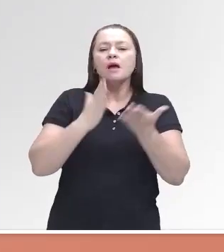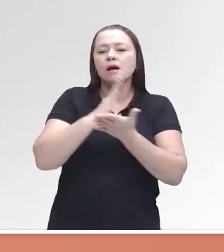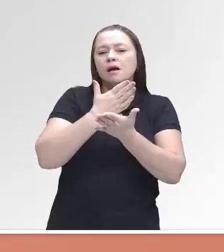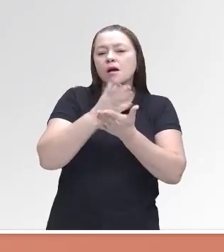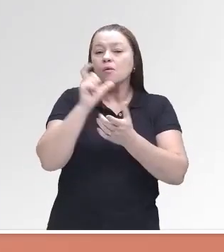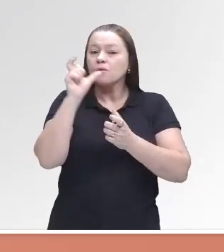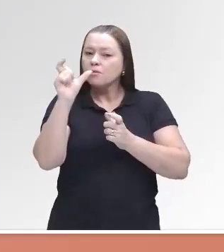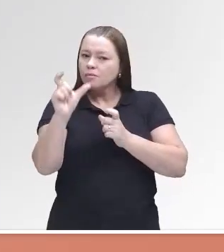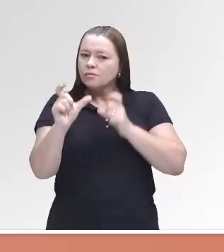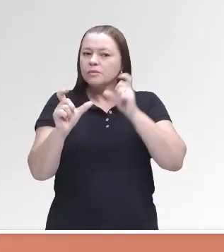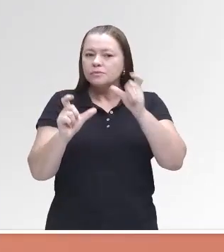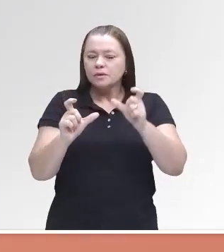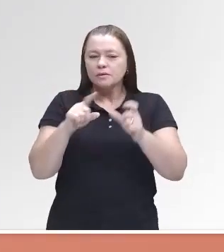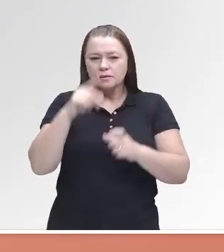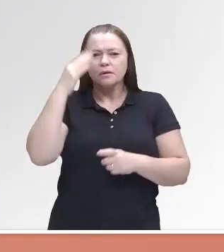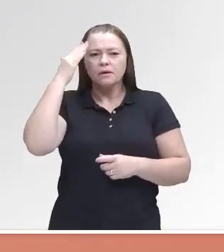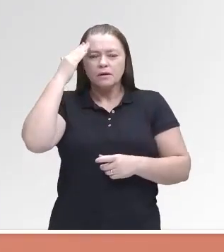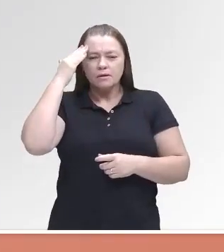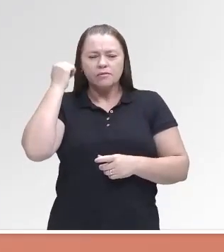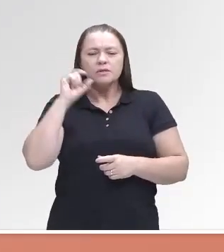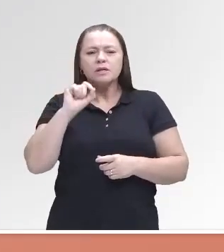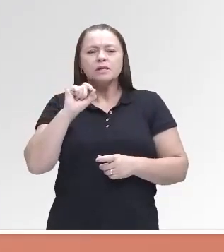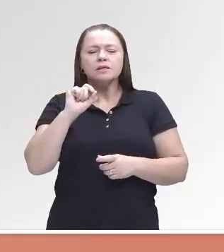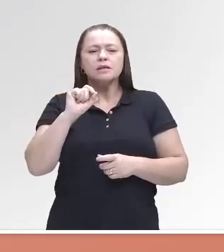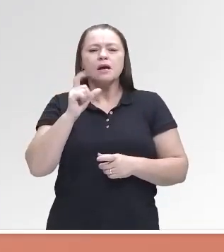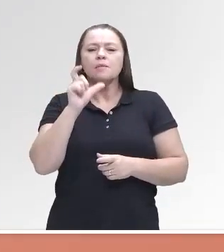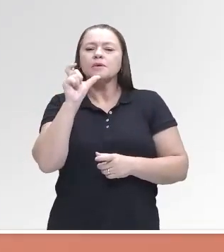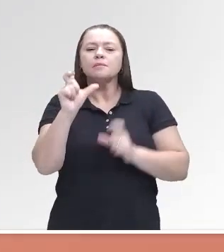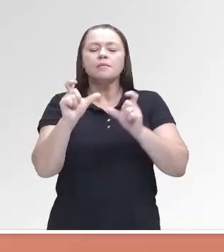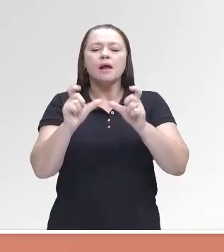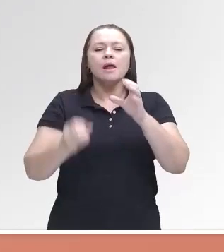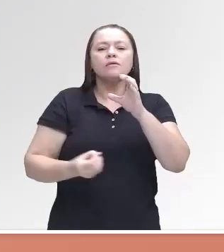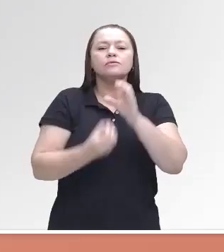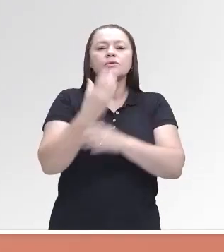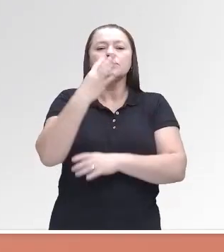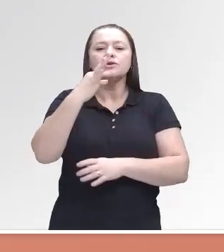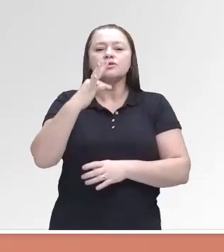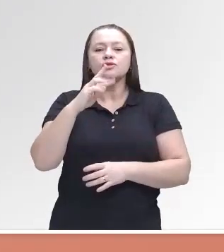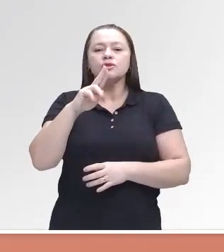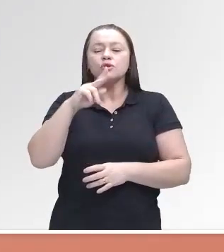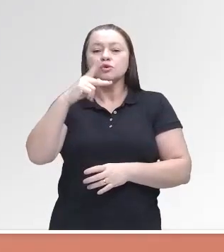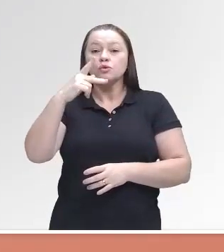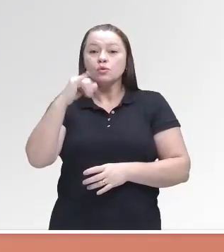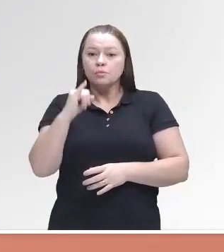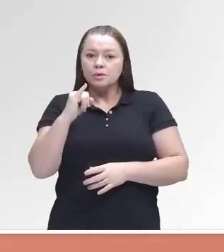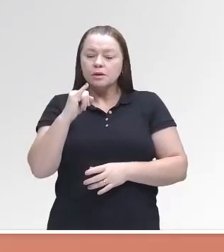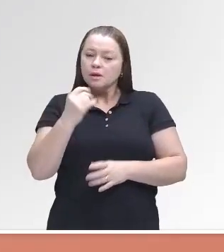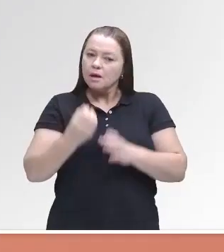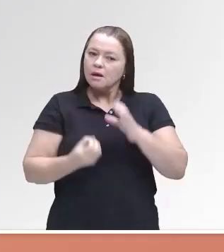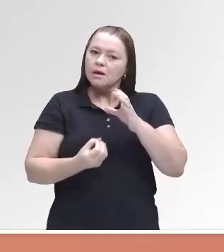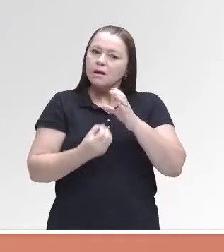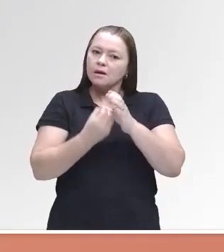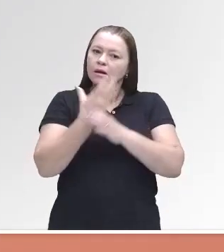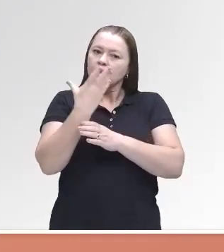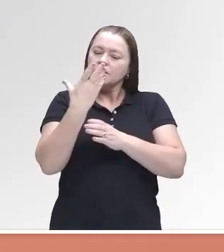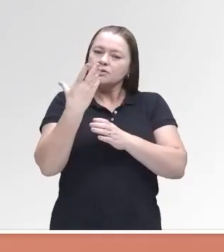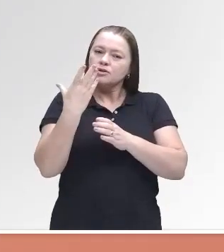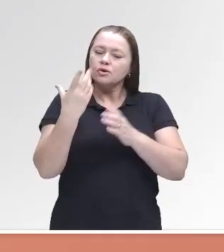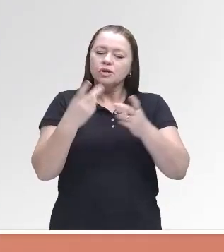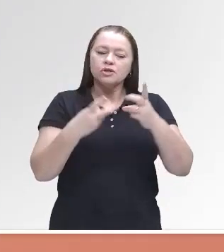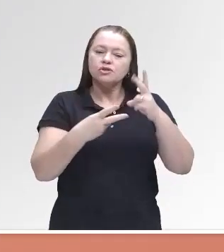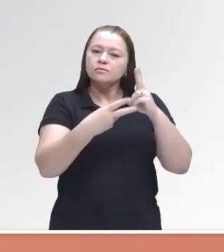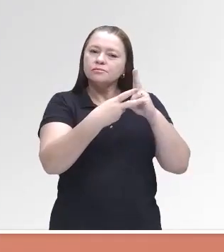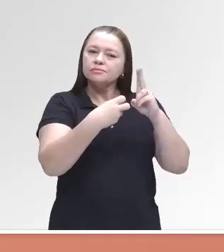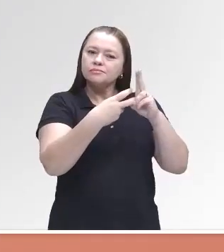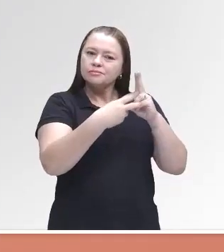palavras. Vocês sabem que são palavras de origem tupi? De origem indígena? Já ouviram falar sobre